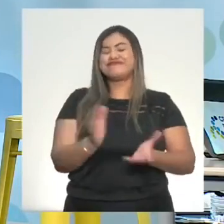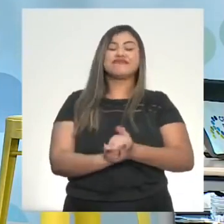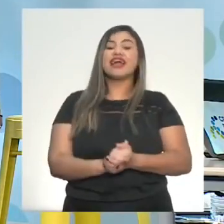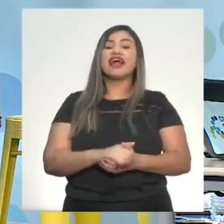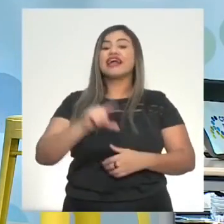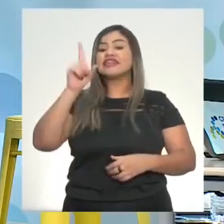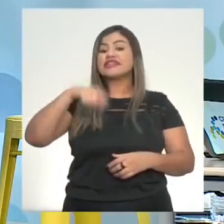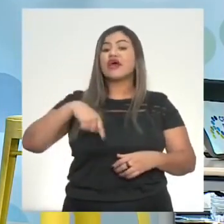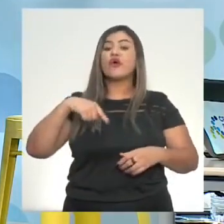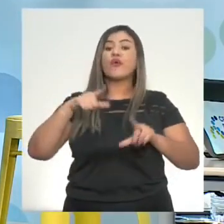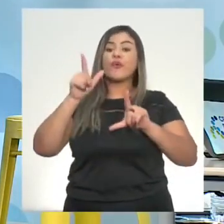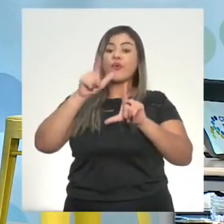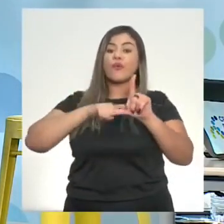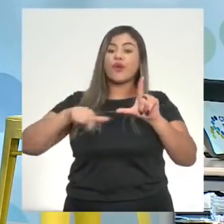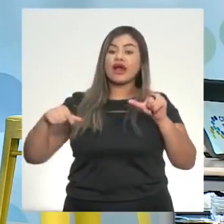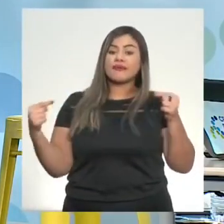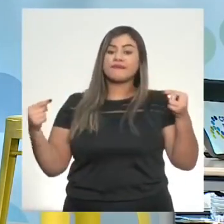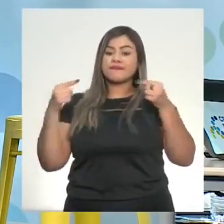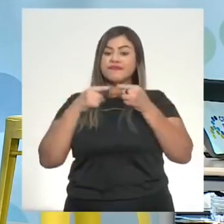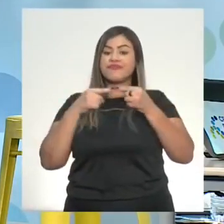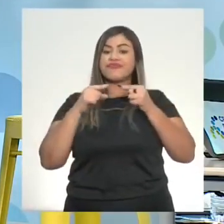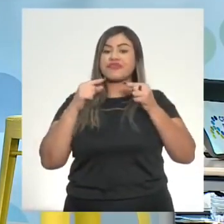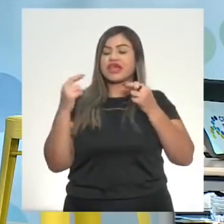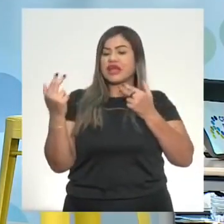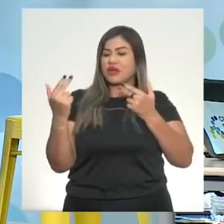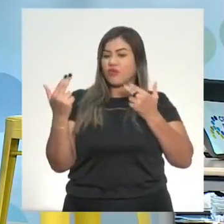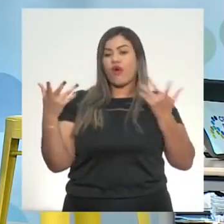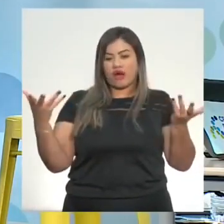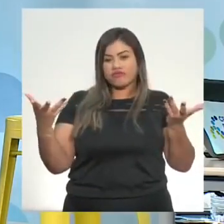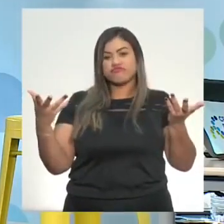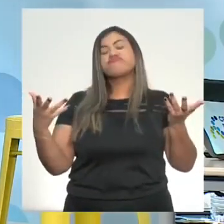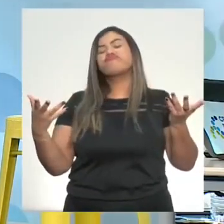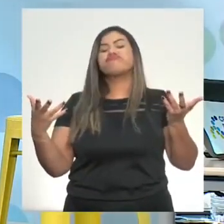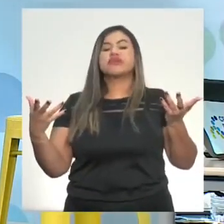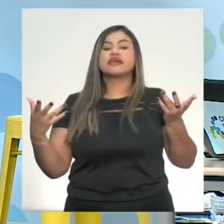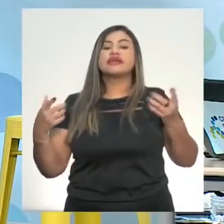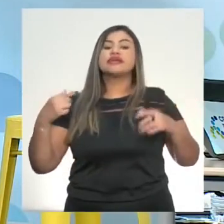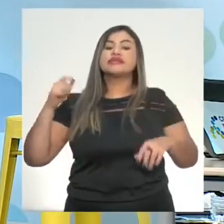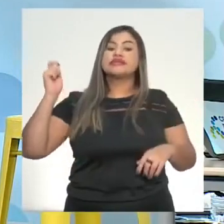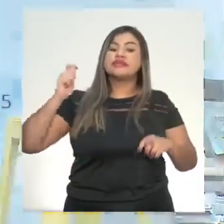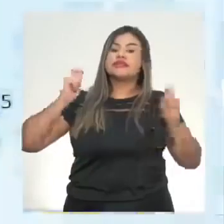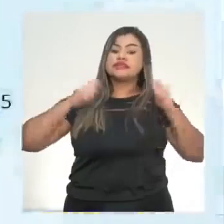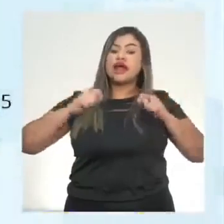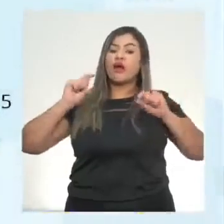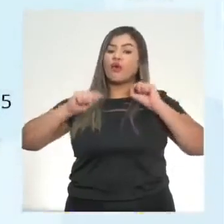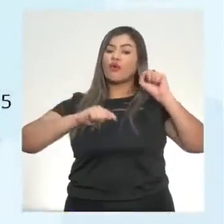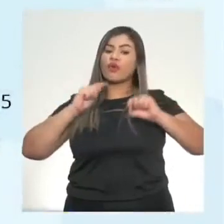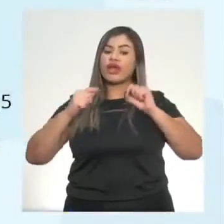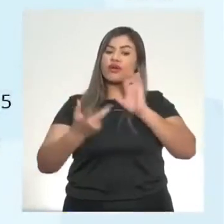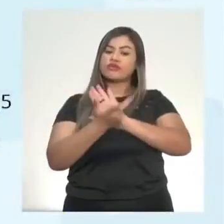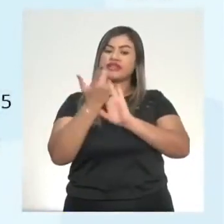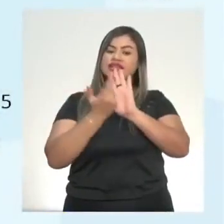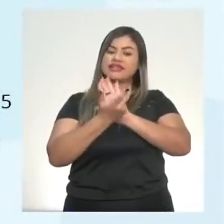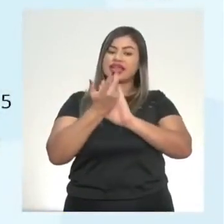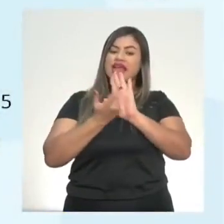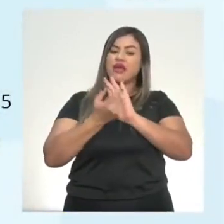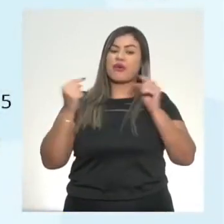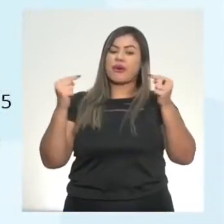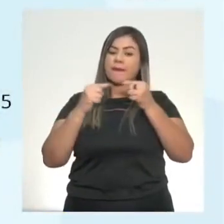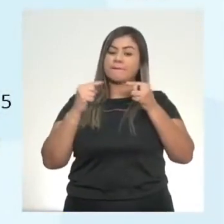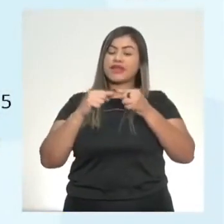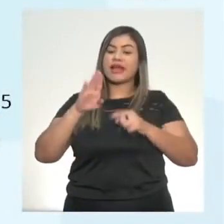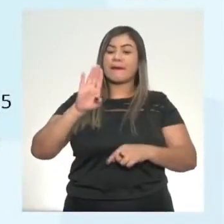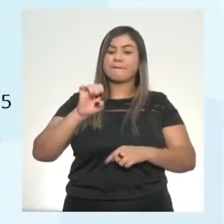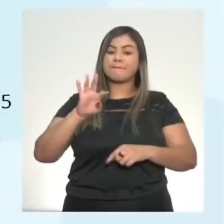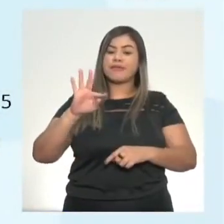então, os ângulos correspondentes têm a mesma medida? Então, dá para observar pela figura que o nosso ângulo